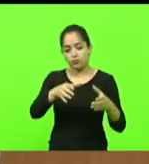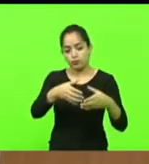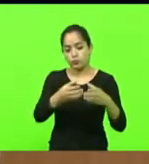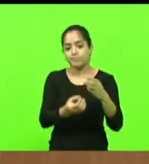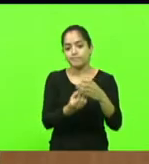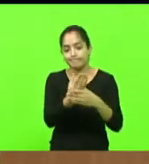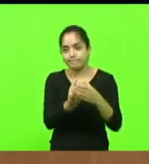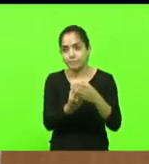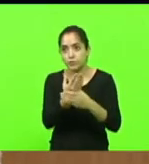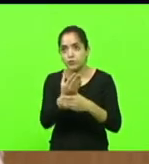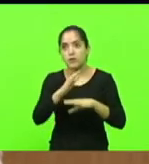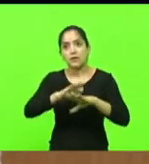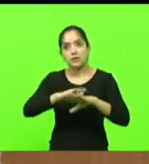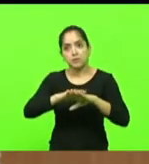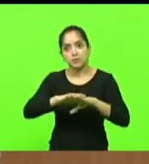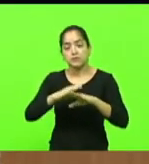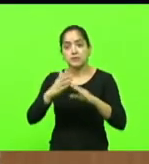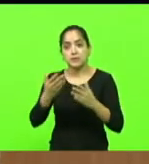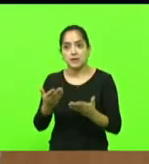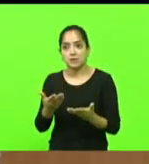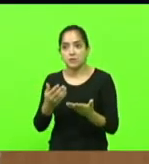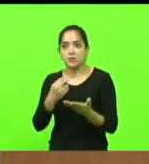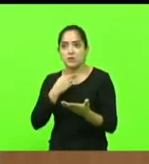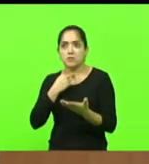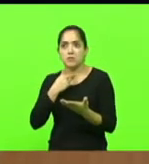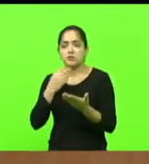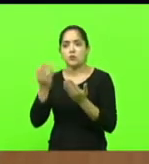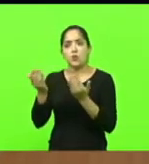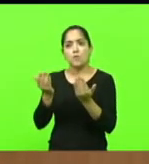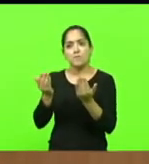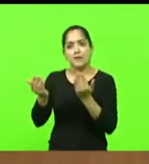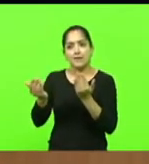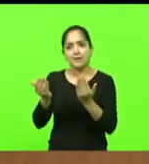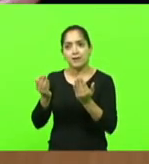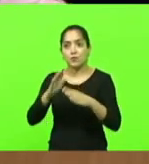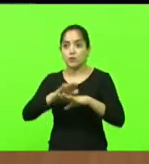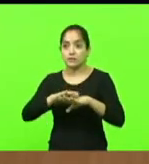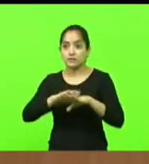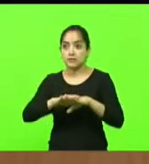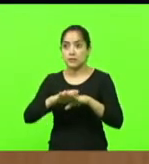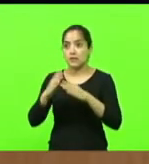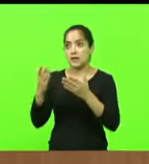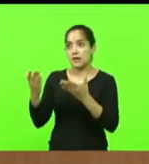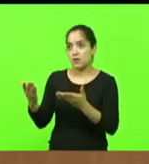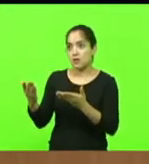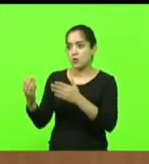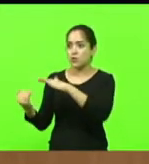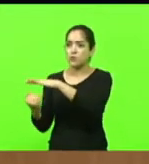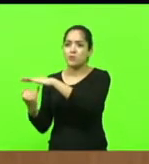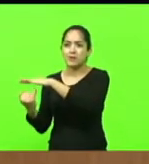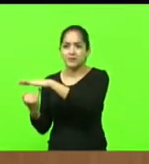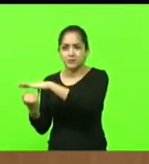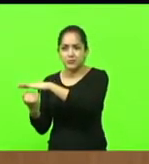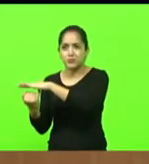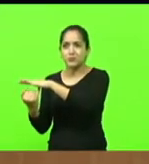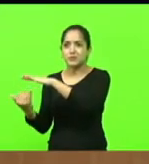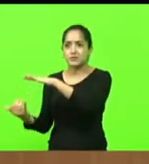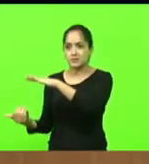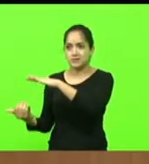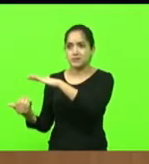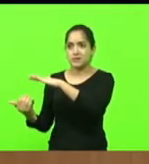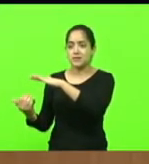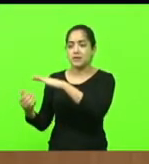produtor artesanal, porque, obviamente, não se pode comparar o produtor artesanal com uma indústria de grande ou de